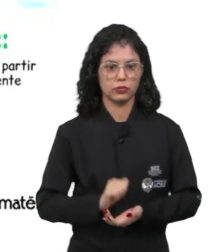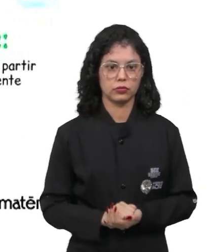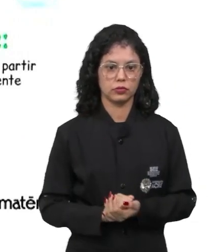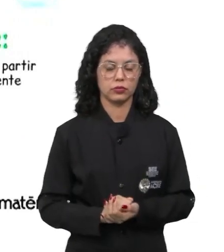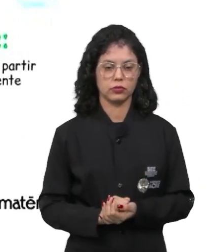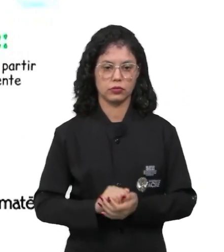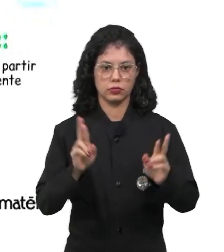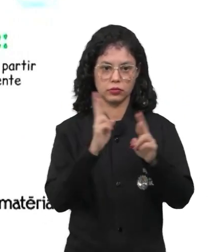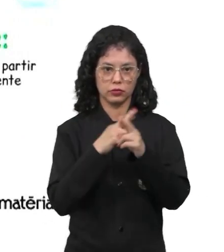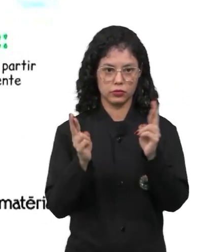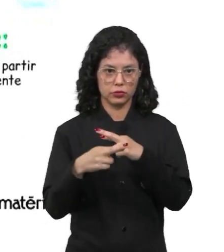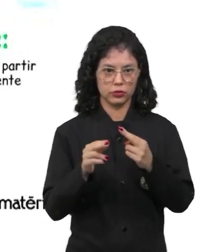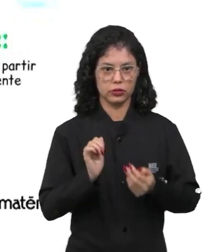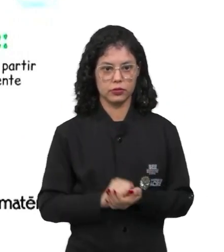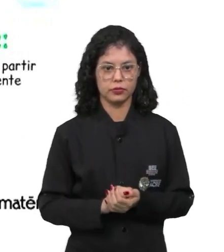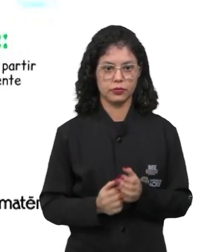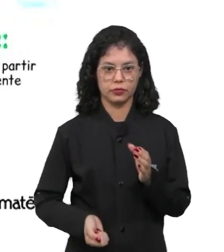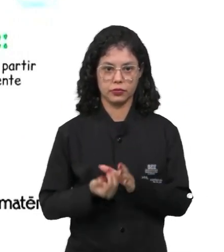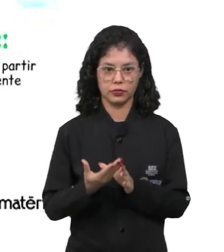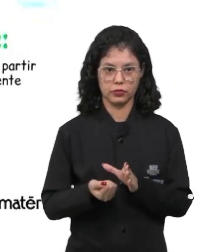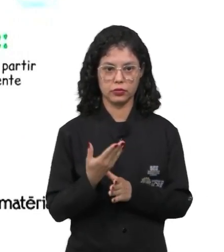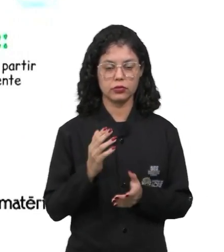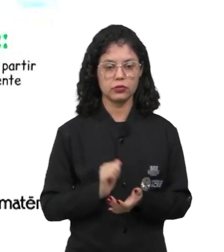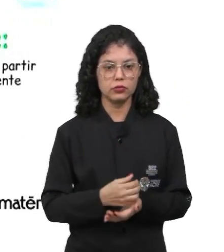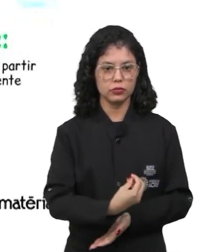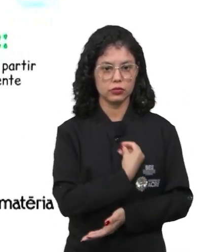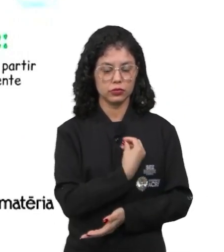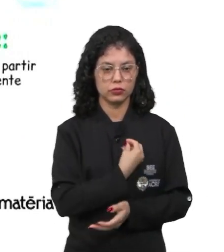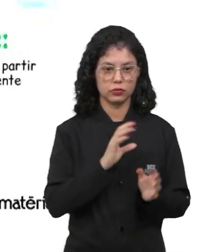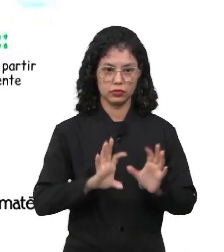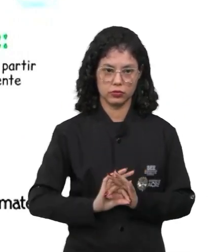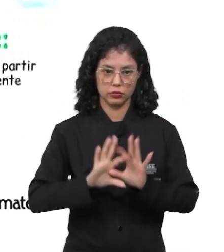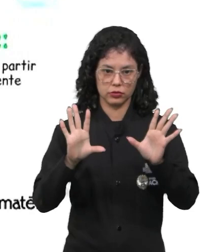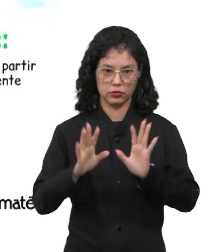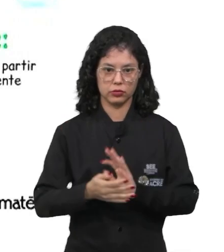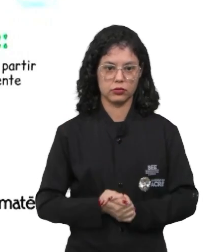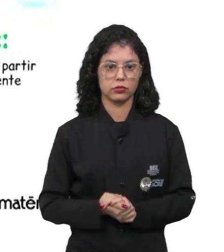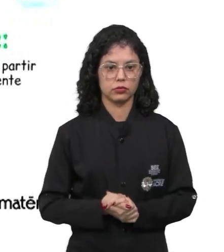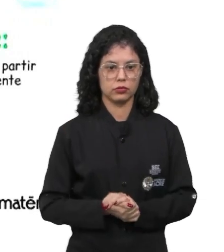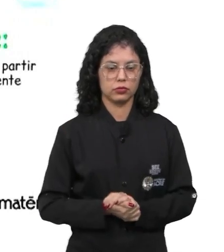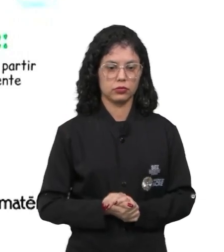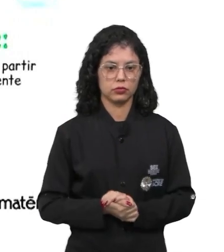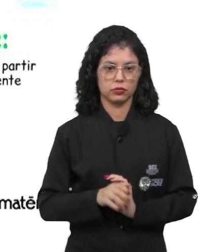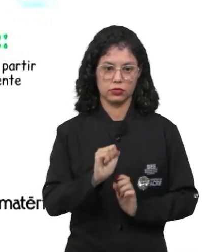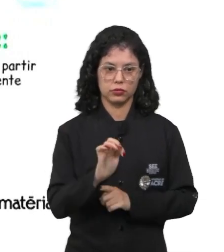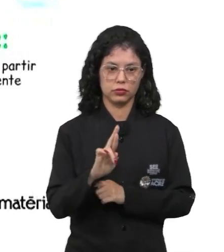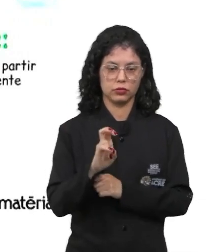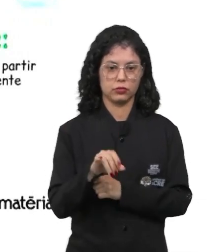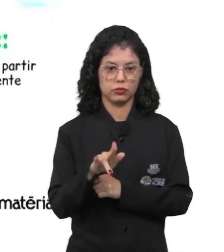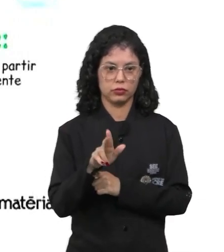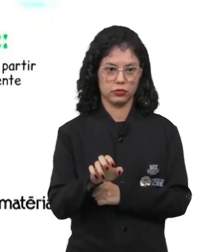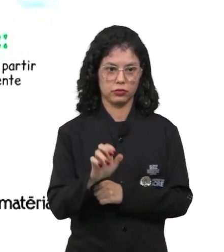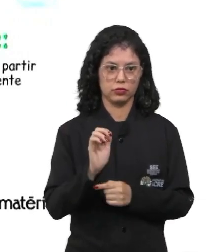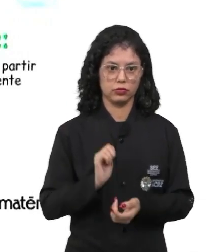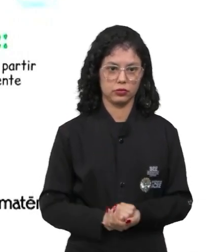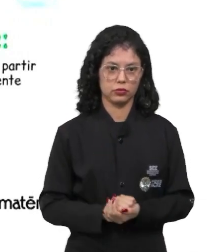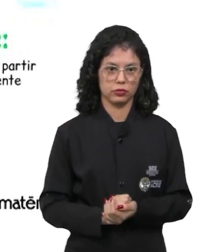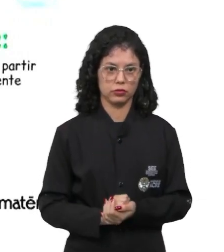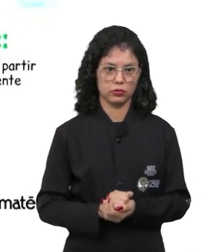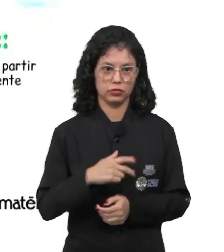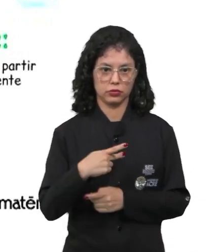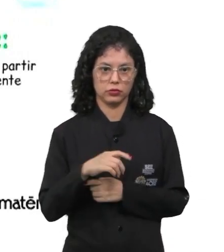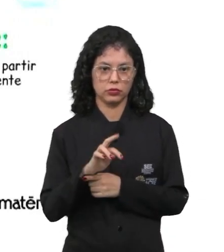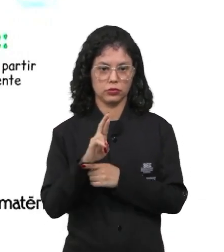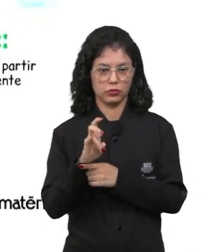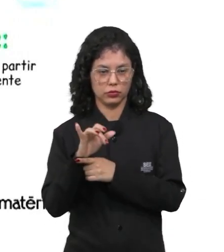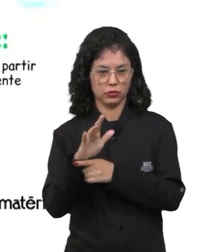teoria relacionada à geração de vida espontânea, a gente já vai falar dela, a biogênese. Aí nós temos a panspermia